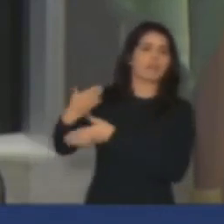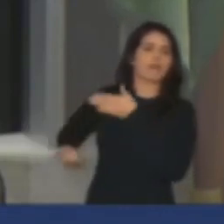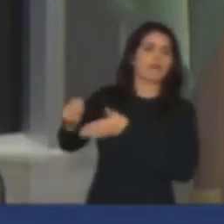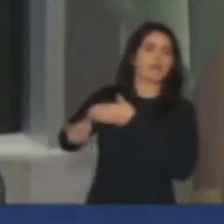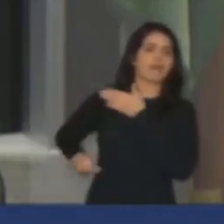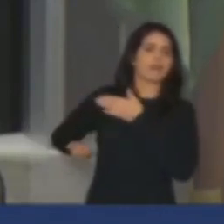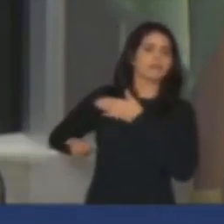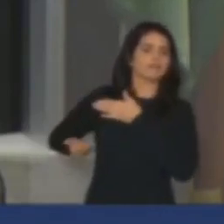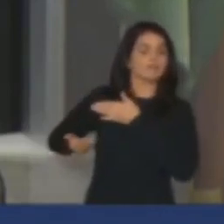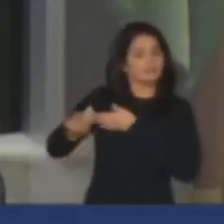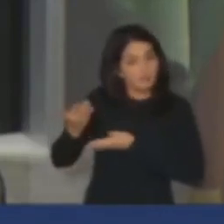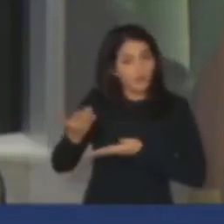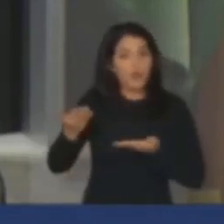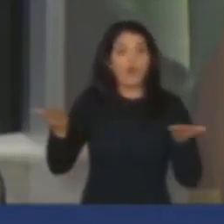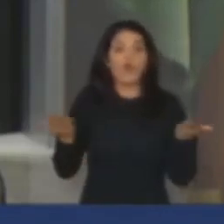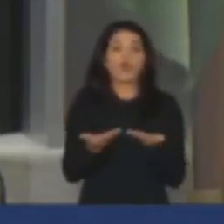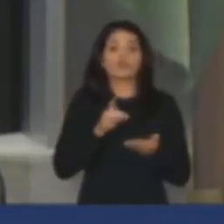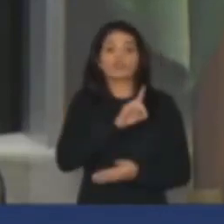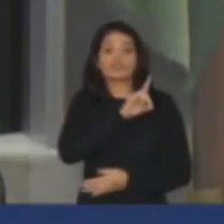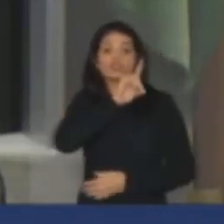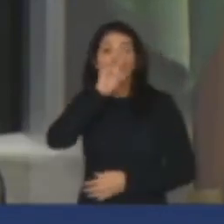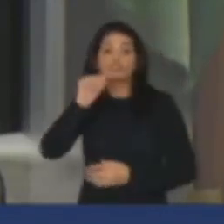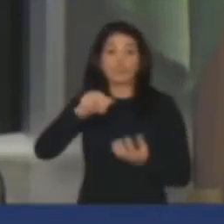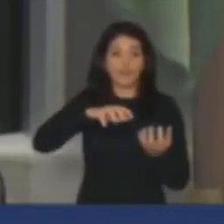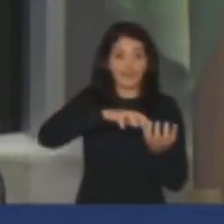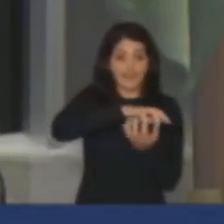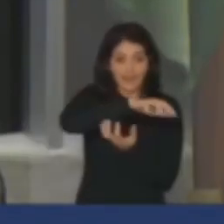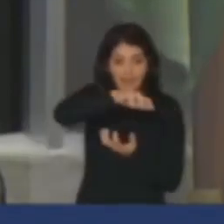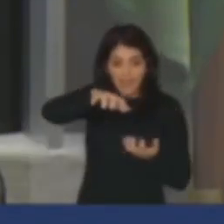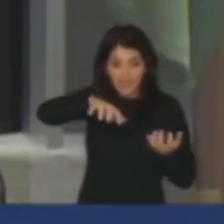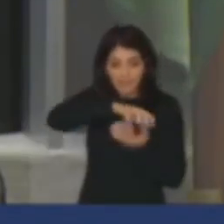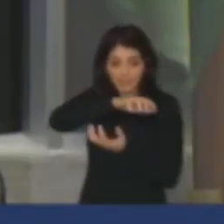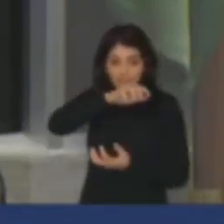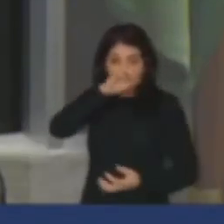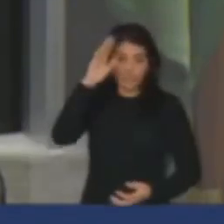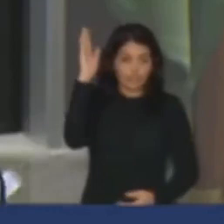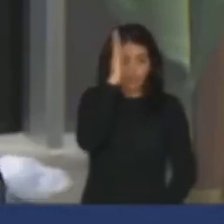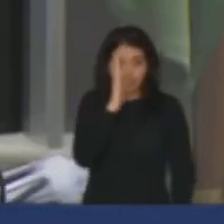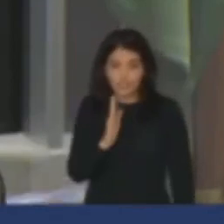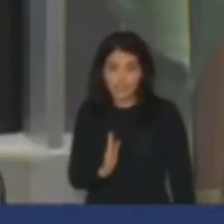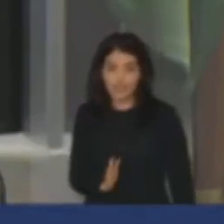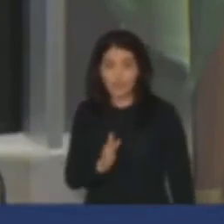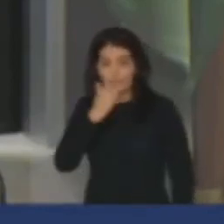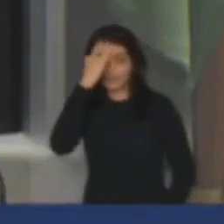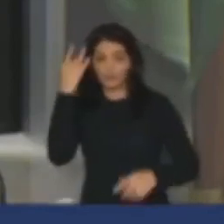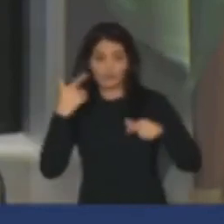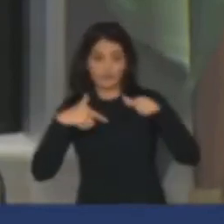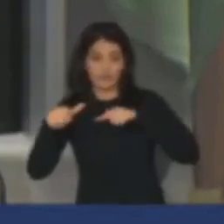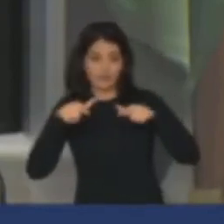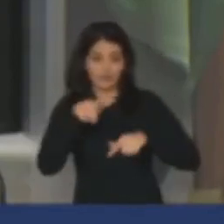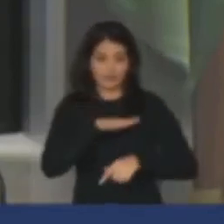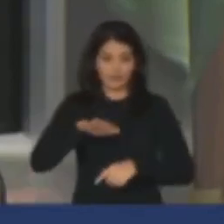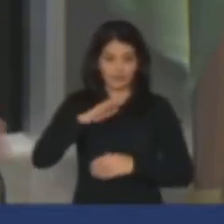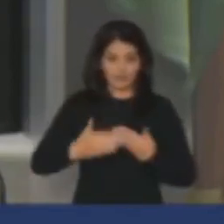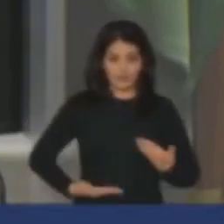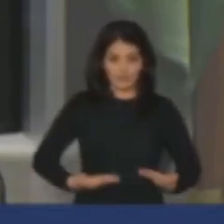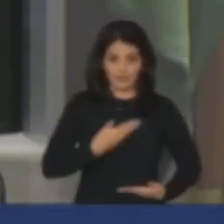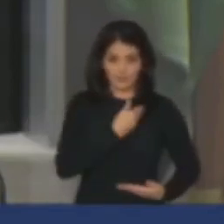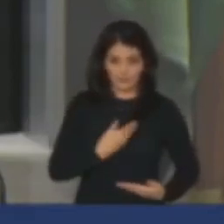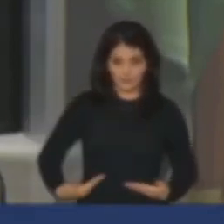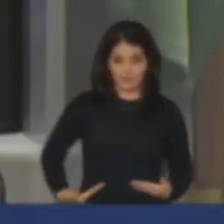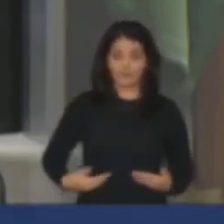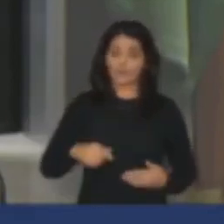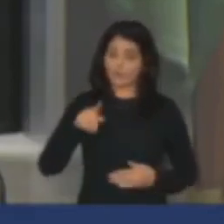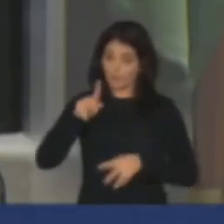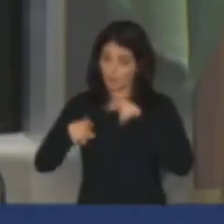dia de greve geral dos trabalhadores, trabalhadoras do serviço público, com apoio do povo que precisa do